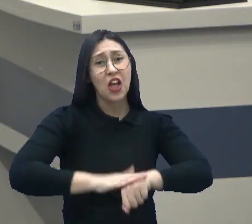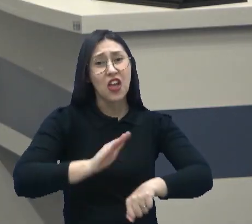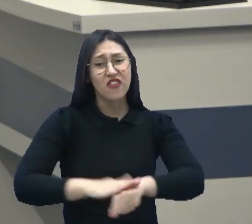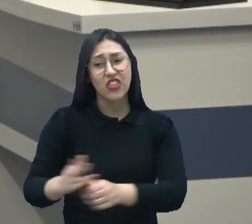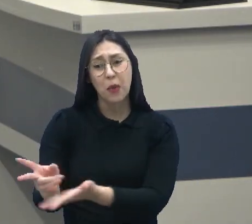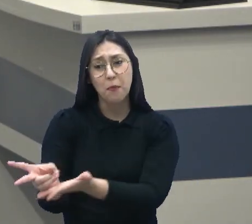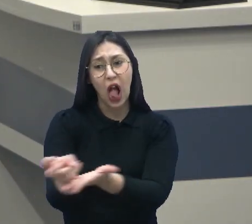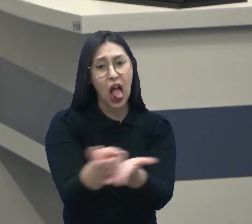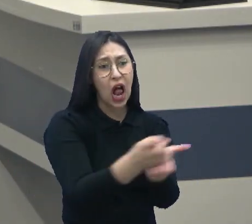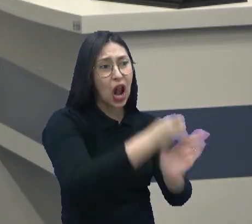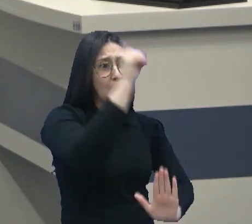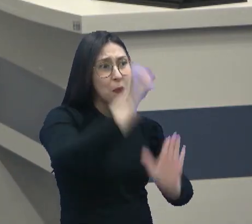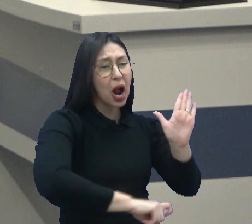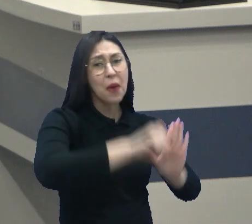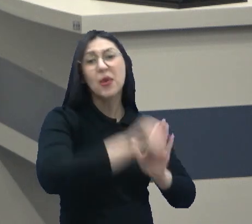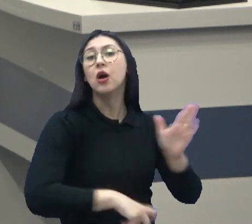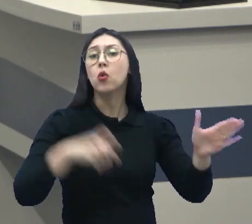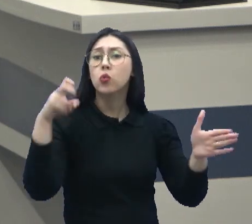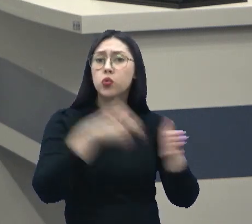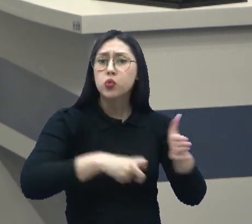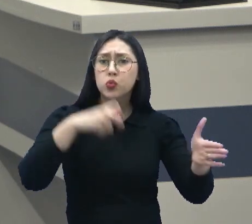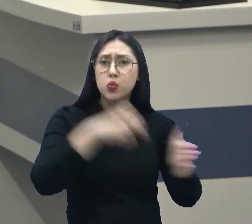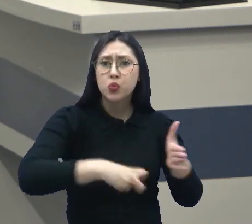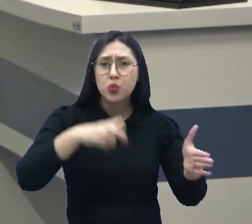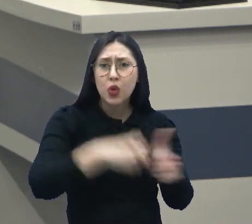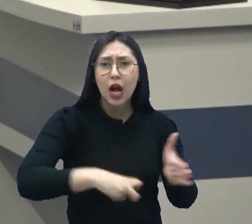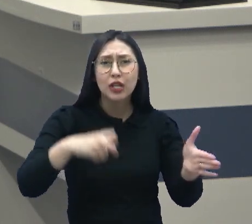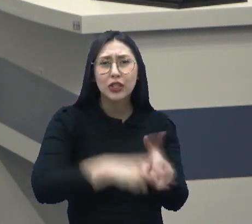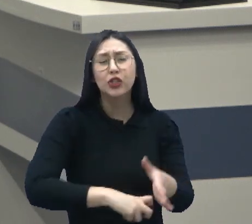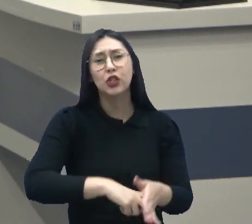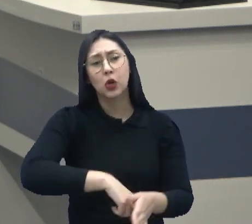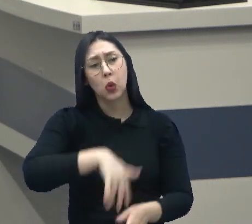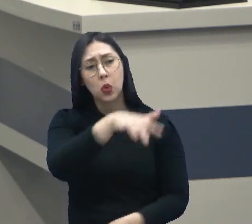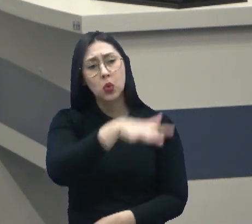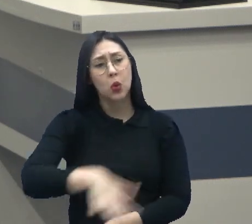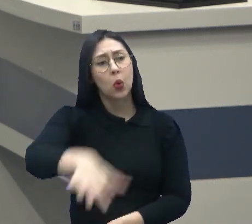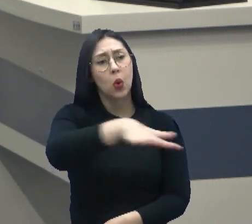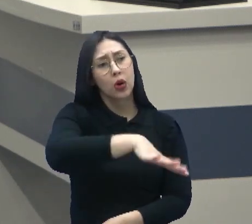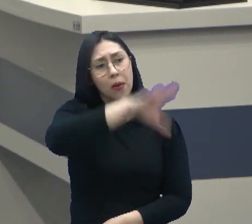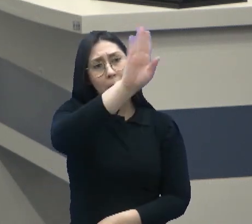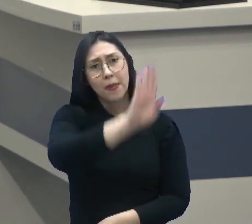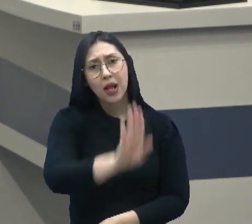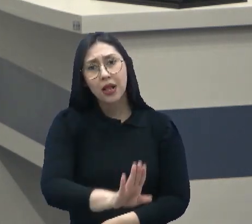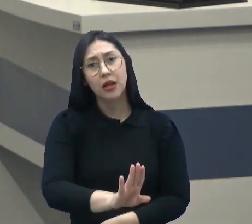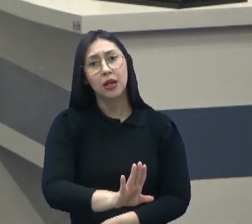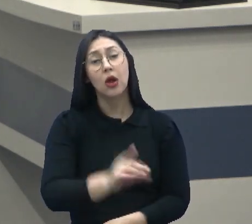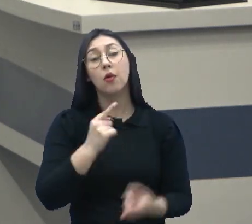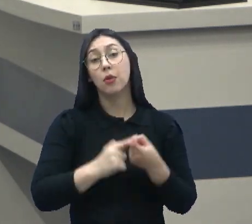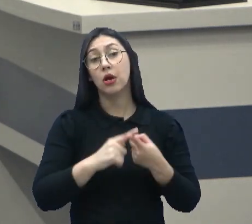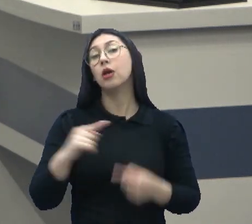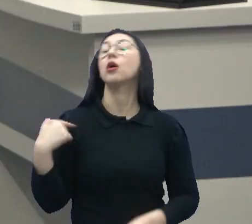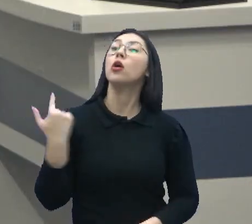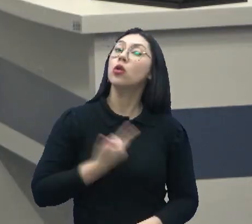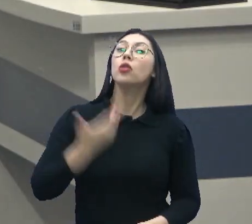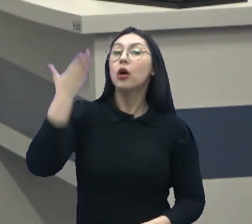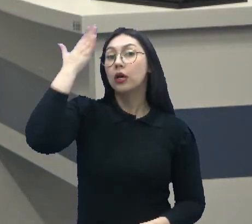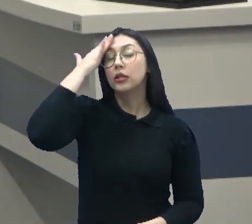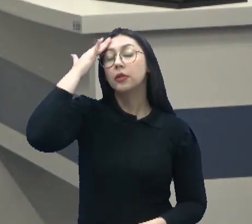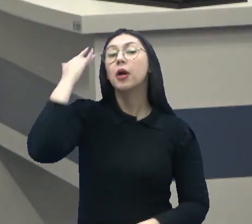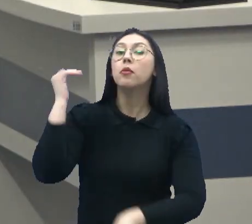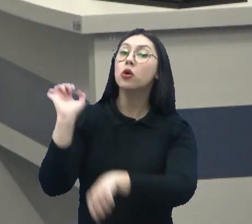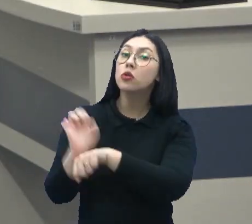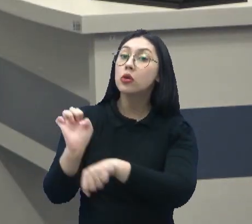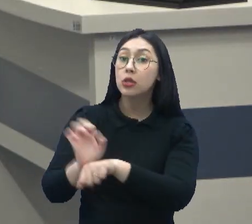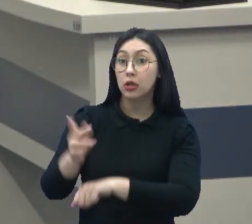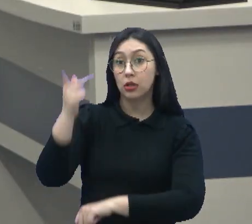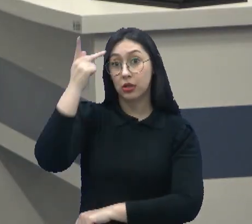uma penalização a todos os brasileiros, né, porque nós sabemos que, por exemplo, no estado de São Paulo,